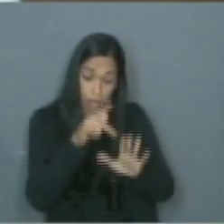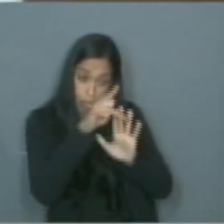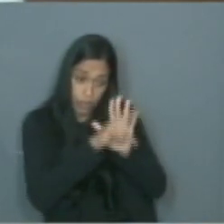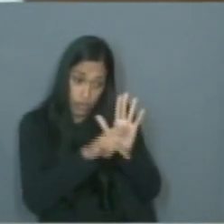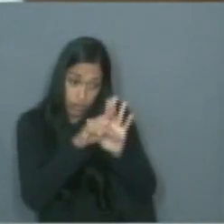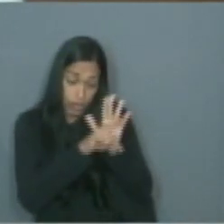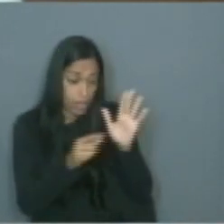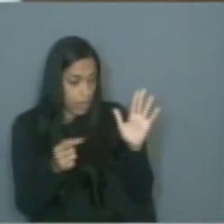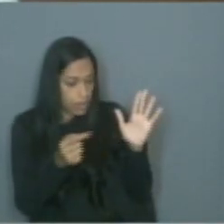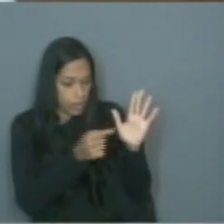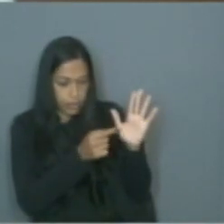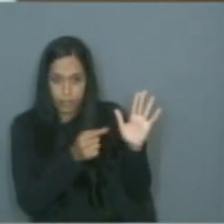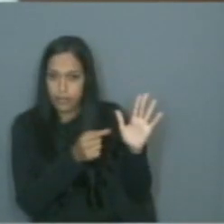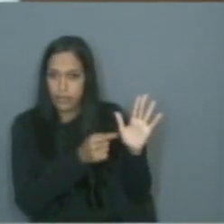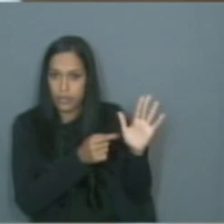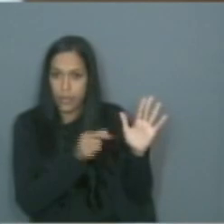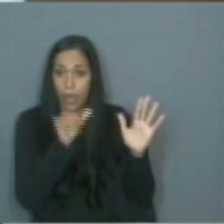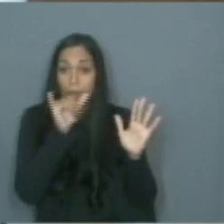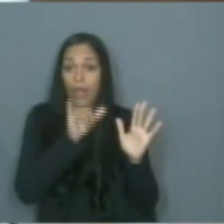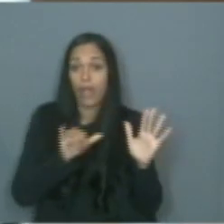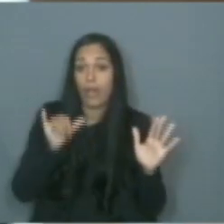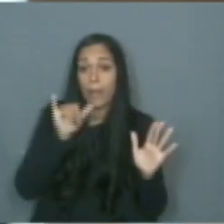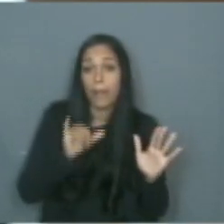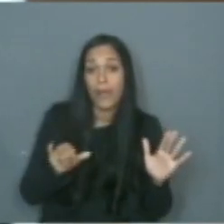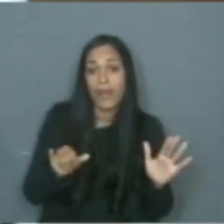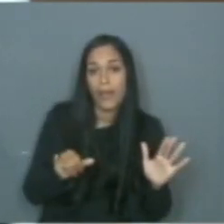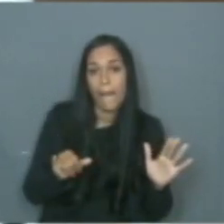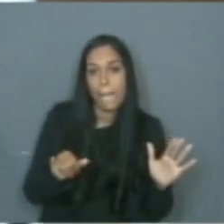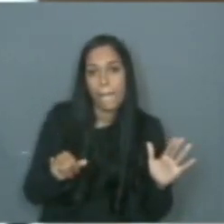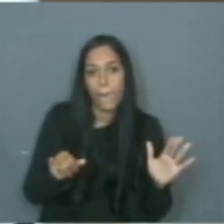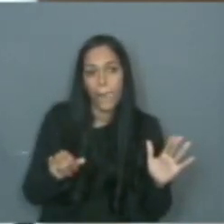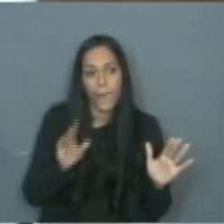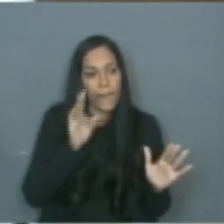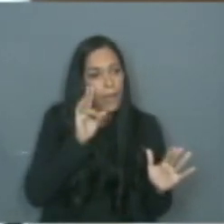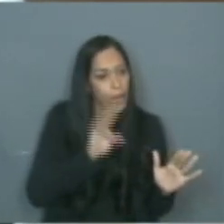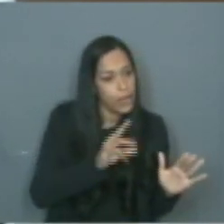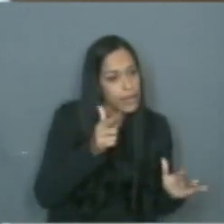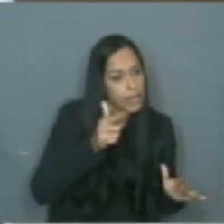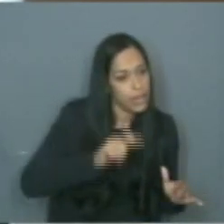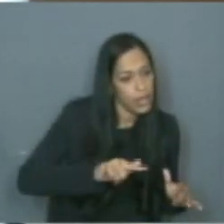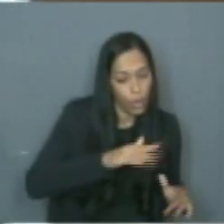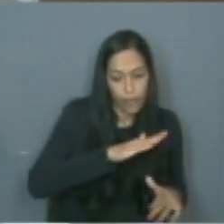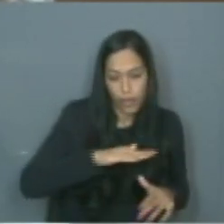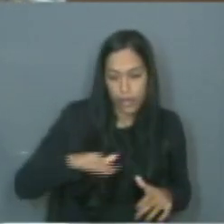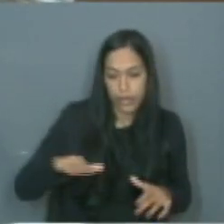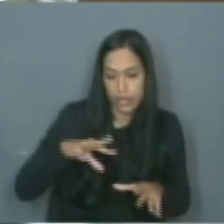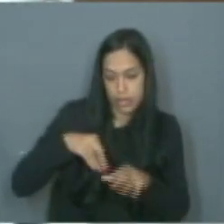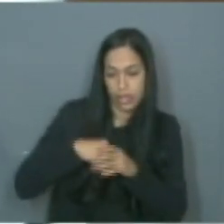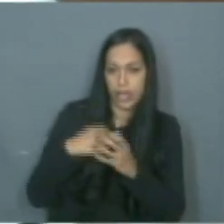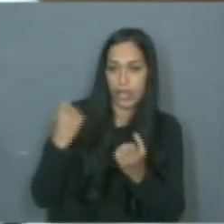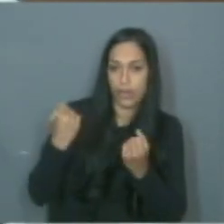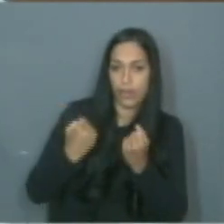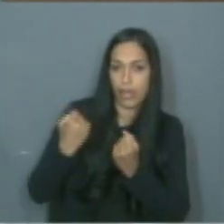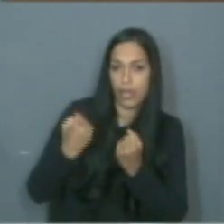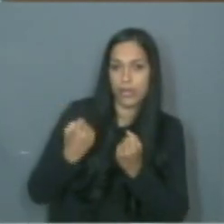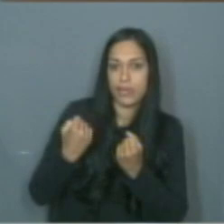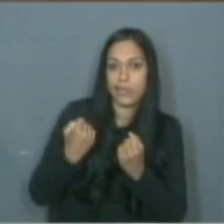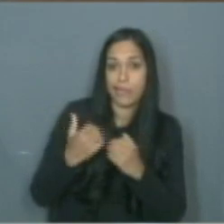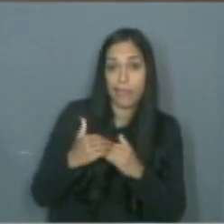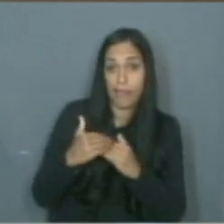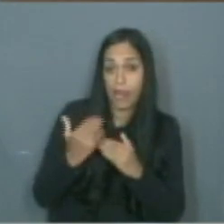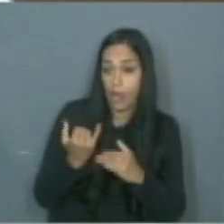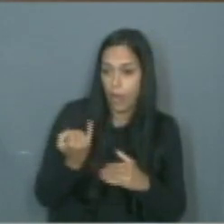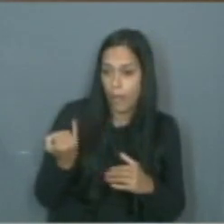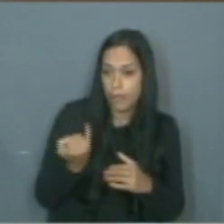projeto que versa sobre uma campanha. Olhe de novo, criança no carro. O bojo mais importante,